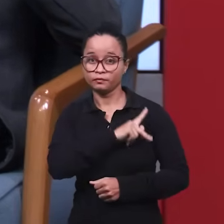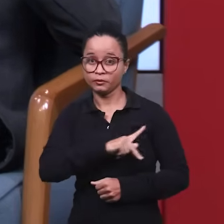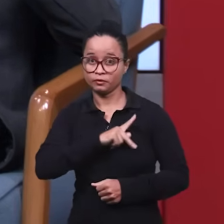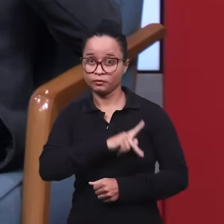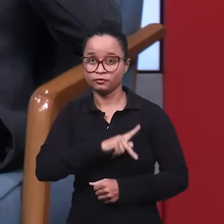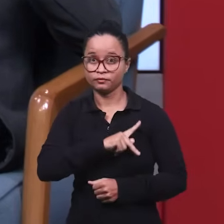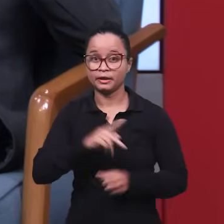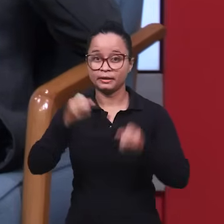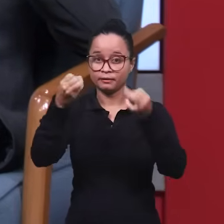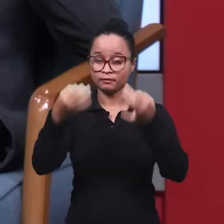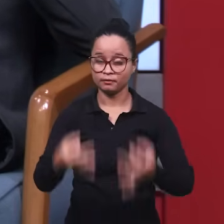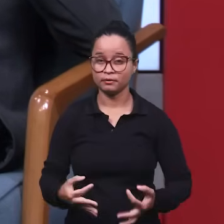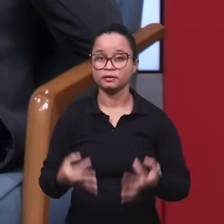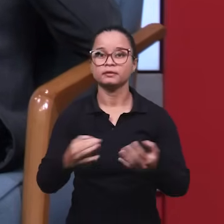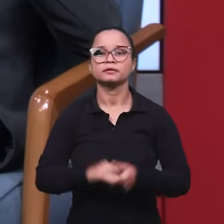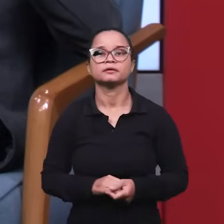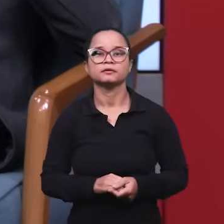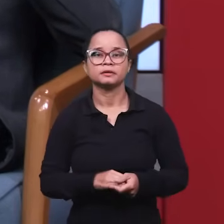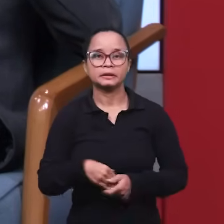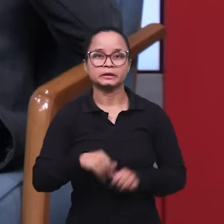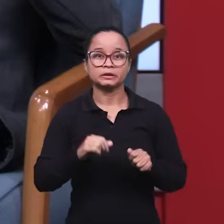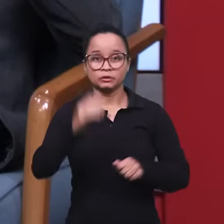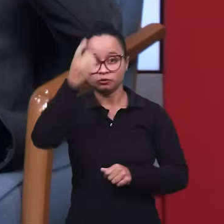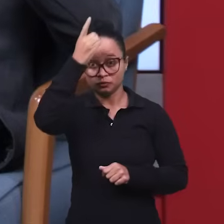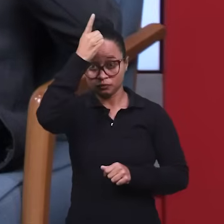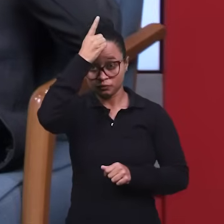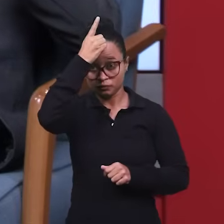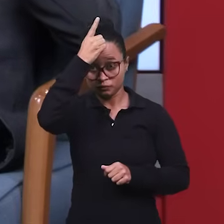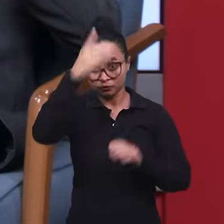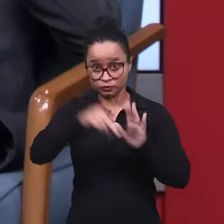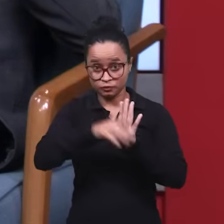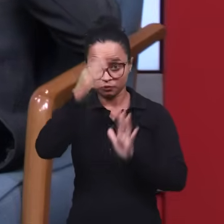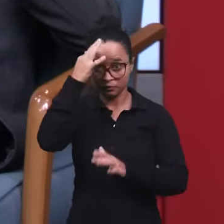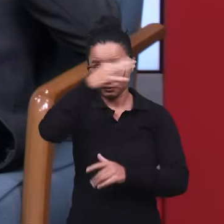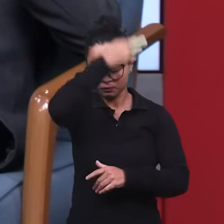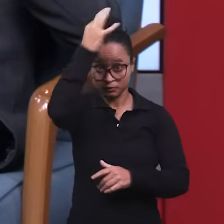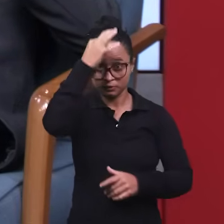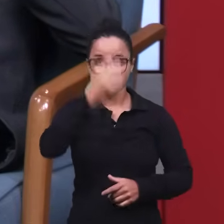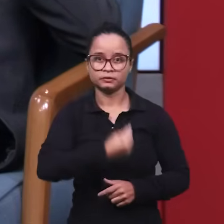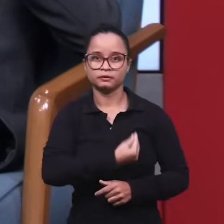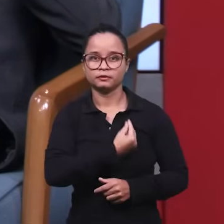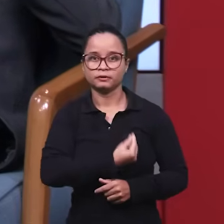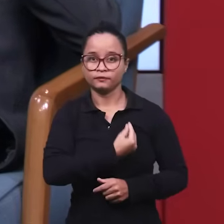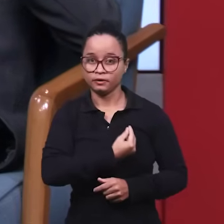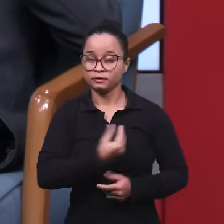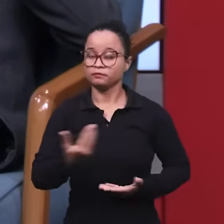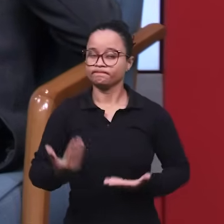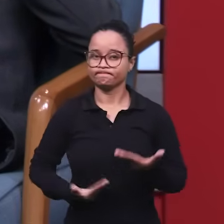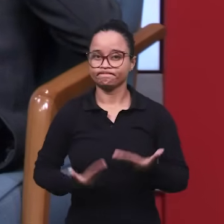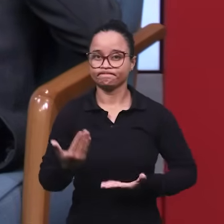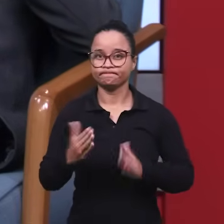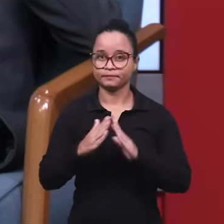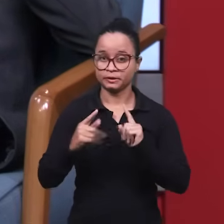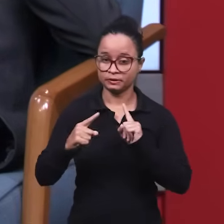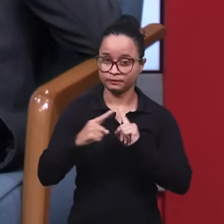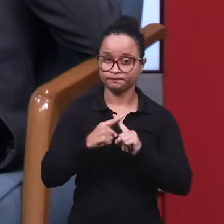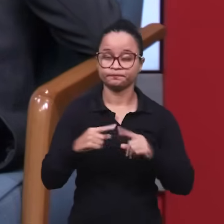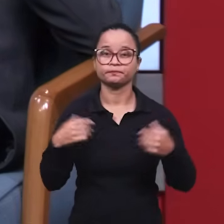ele descreve os dons espirituais na vida da igreja quando